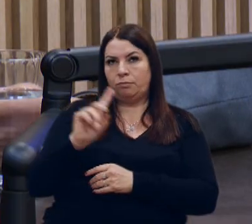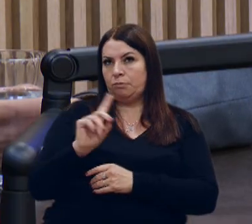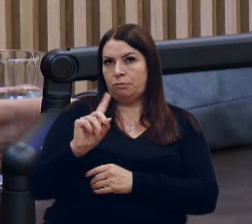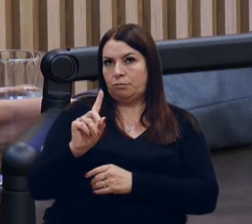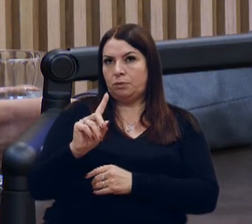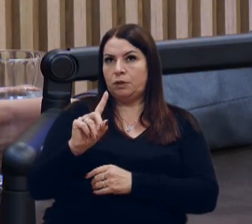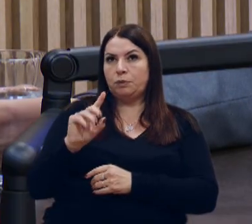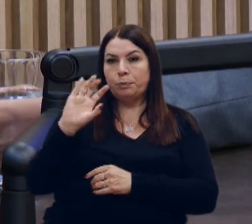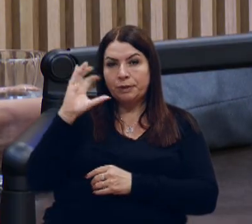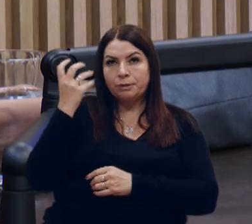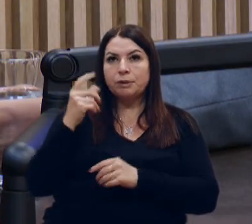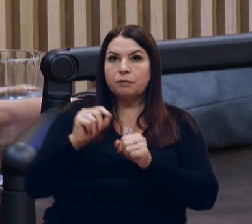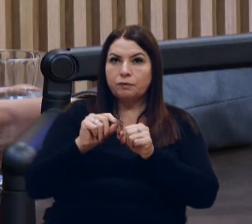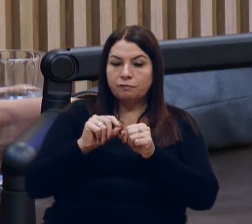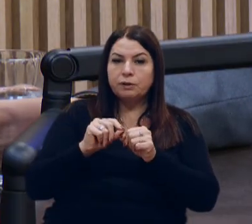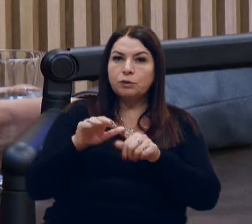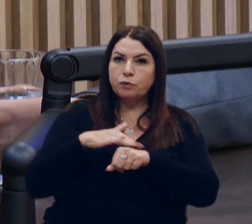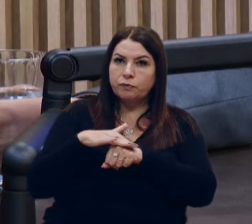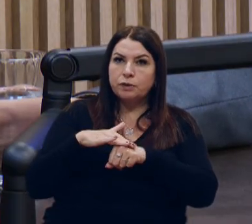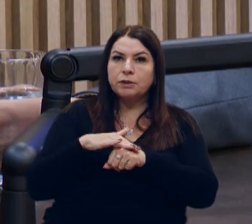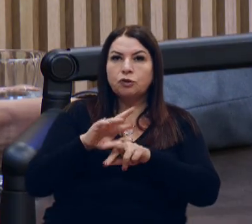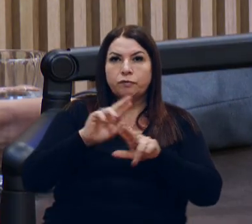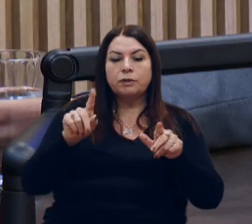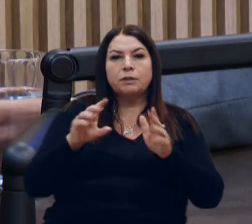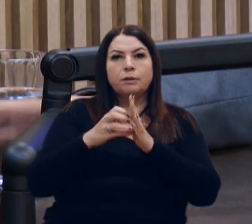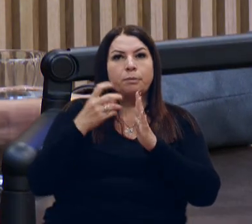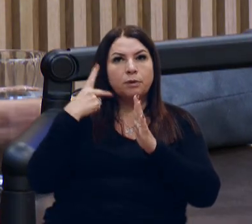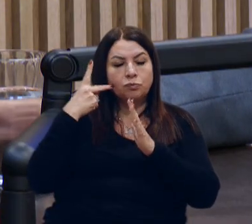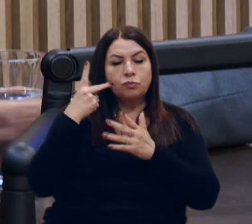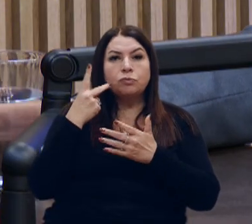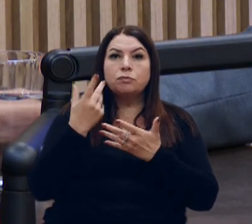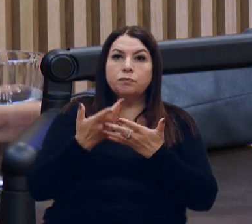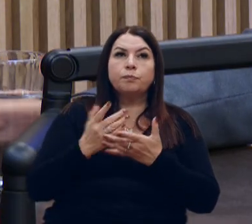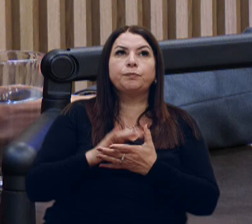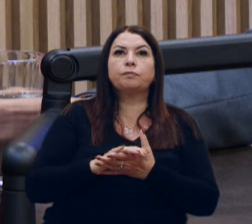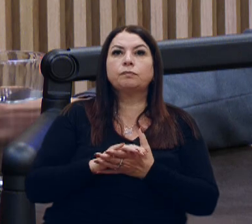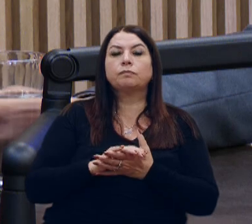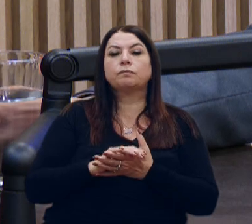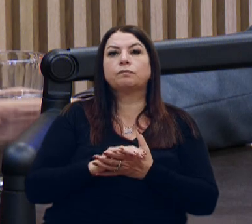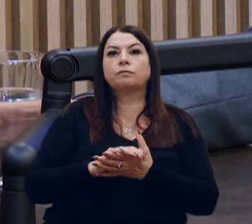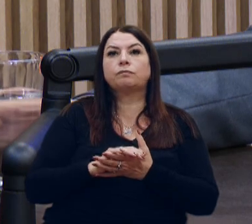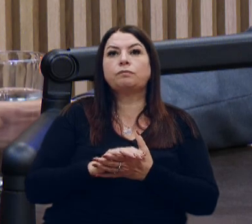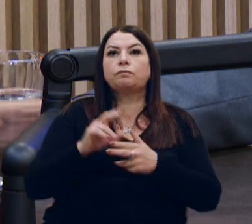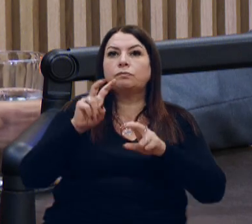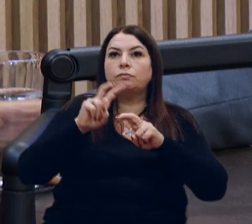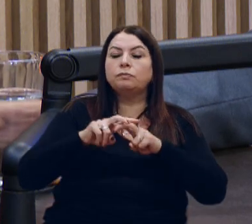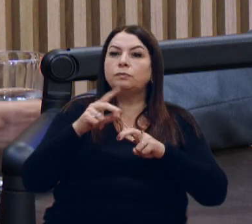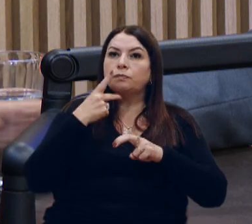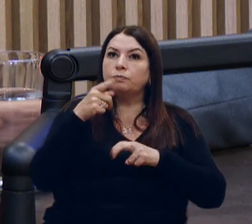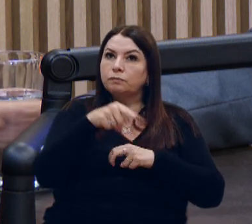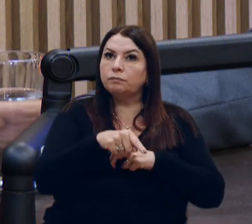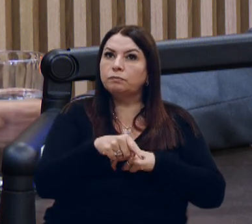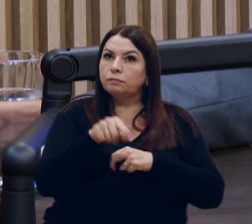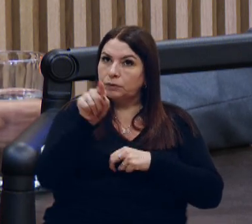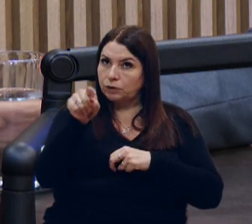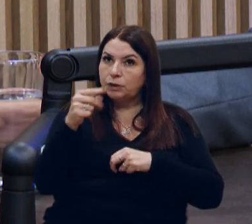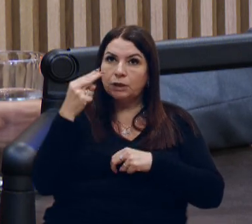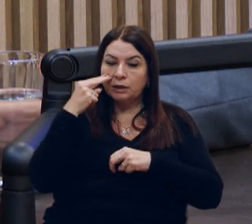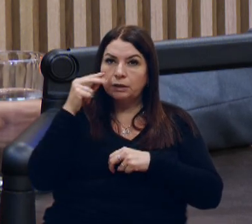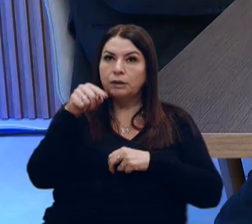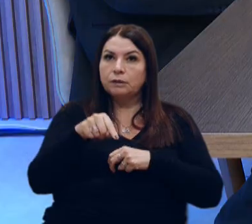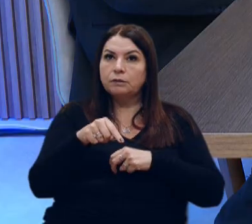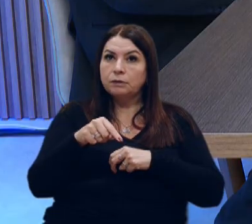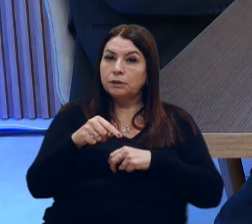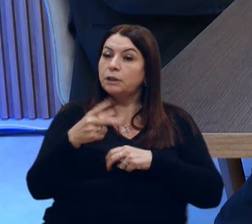Foi uma decisão conversada com vários partidos, aonde que finalmente eu sentei com um que disse, não, Fantinel, aqui a carta é